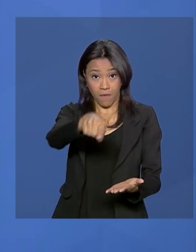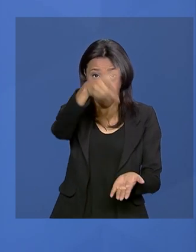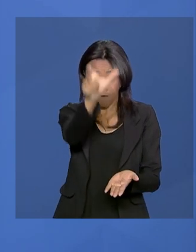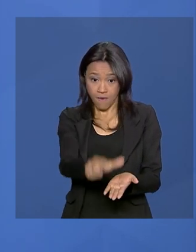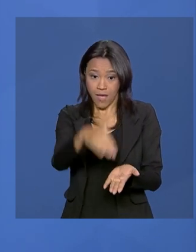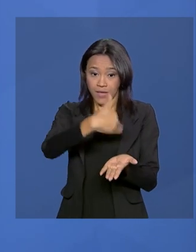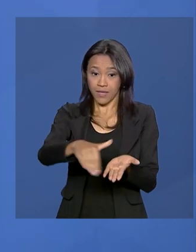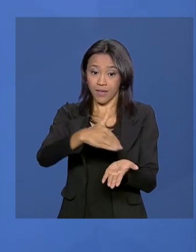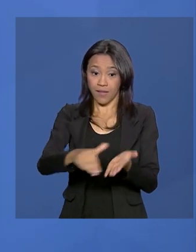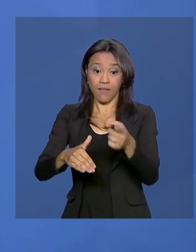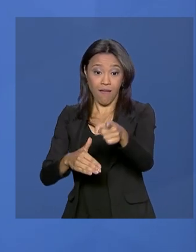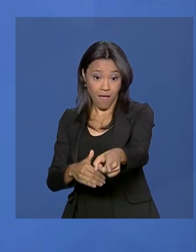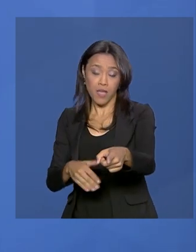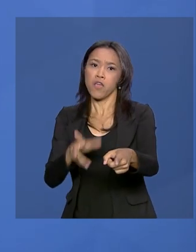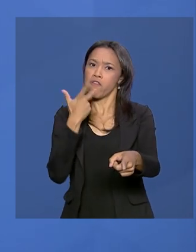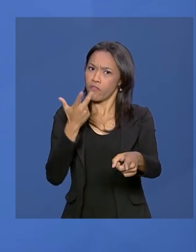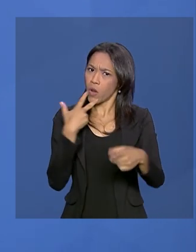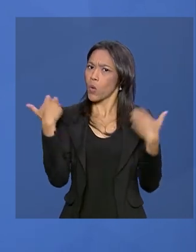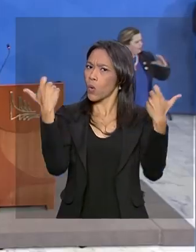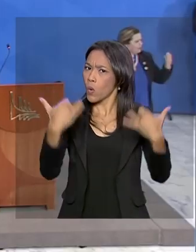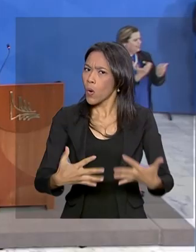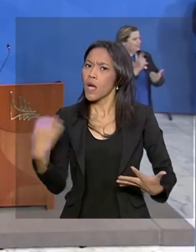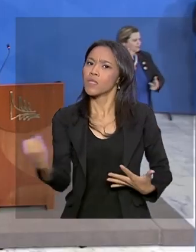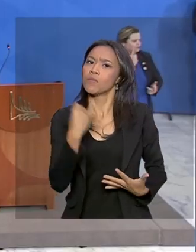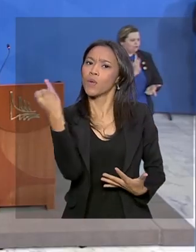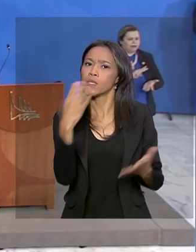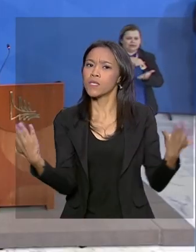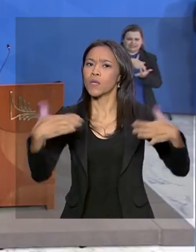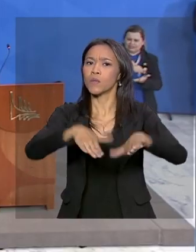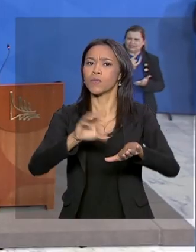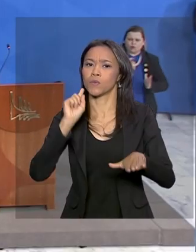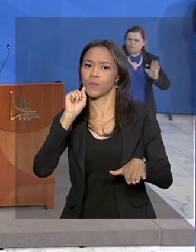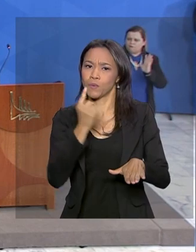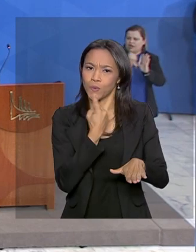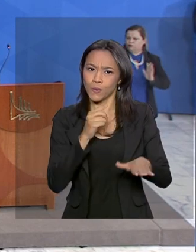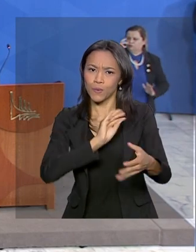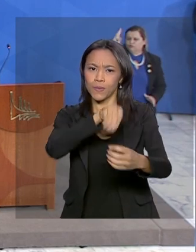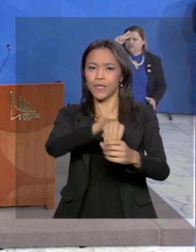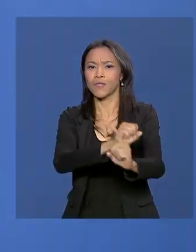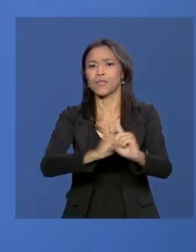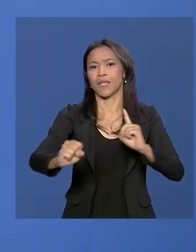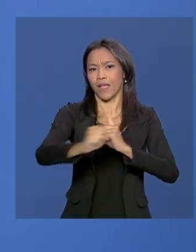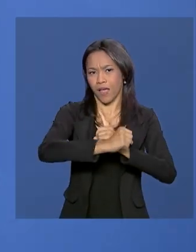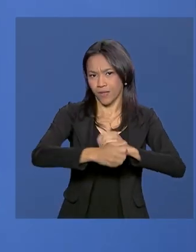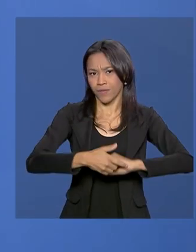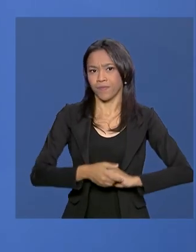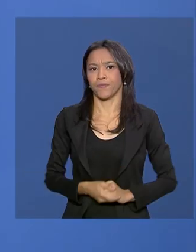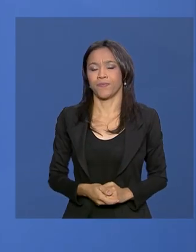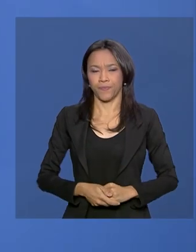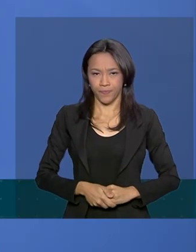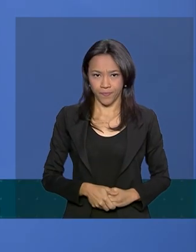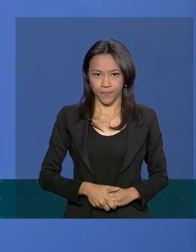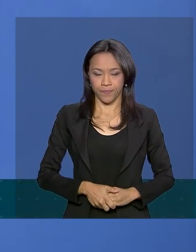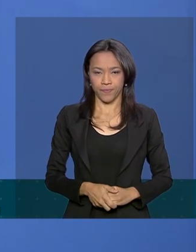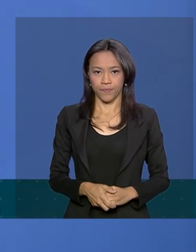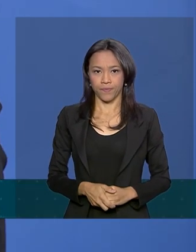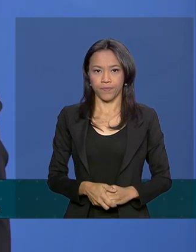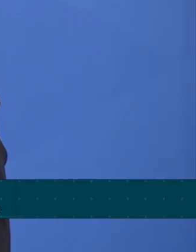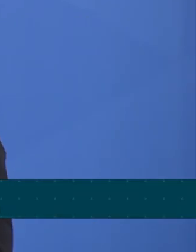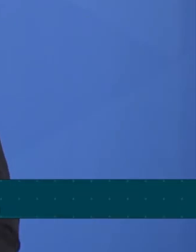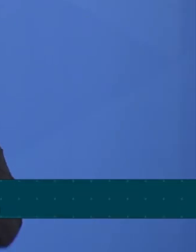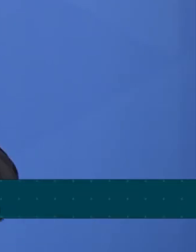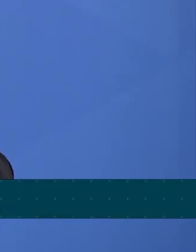Pessoa com Deficiência destacou a importância da inclusão dos surdos na sociedade. Reconhecer os surdos significa